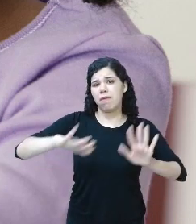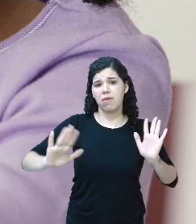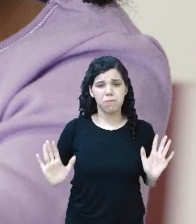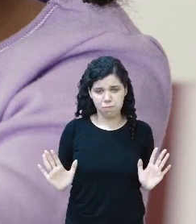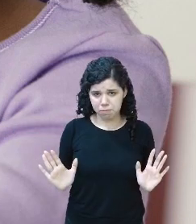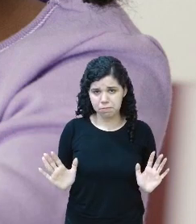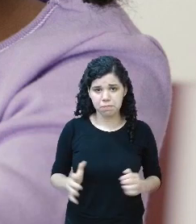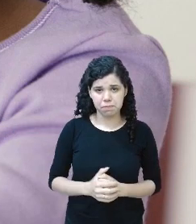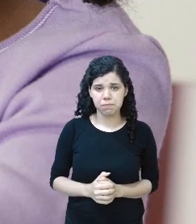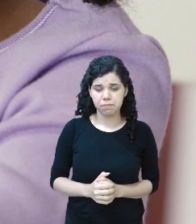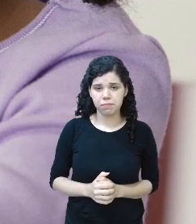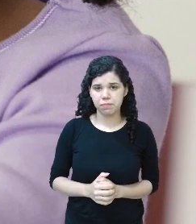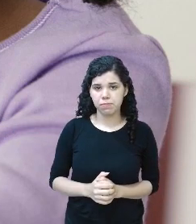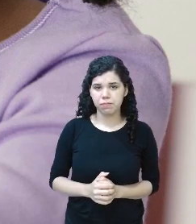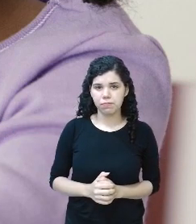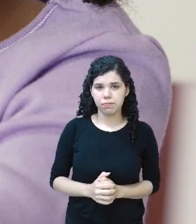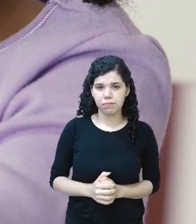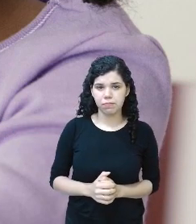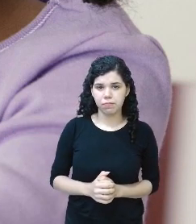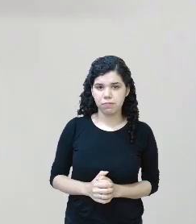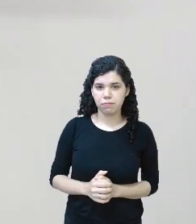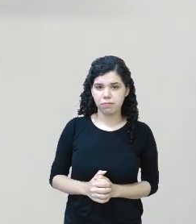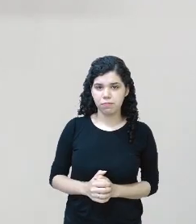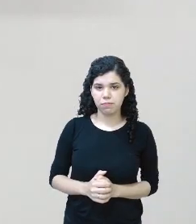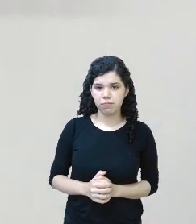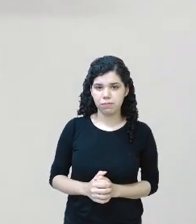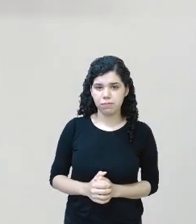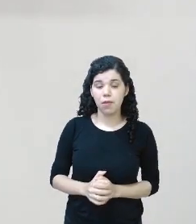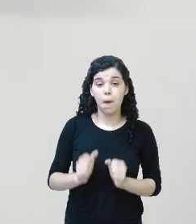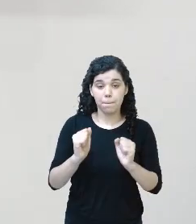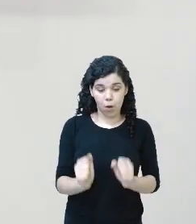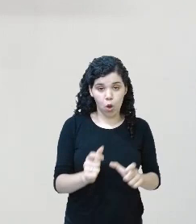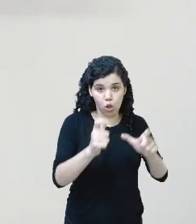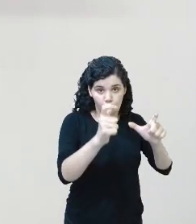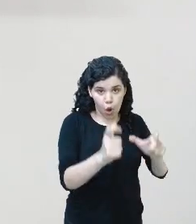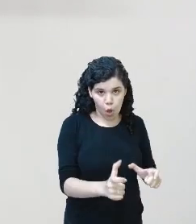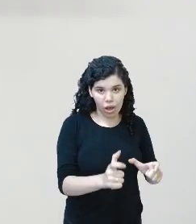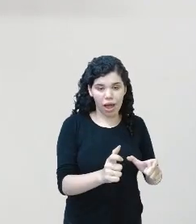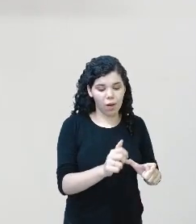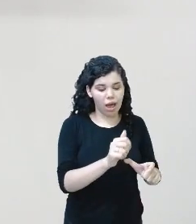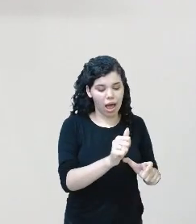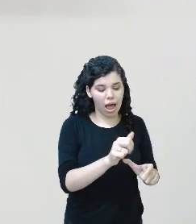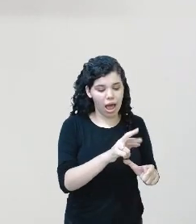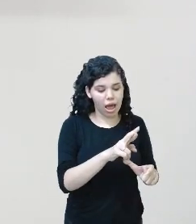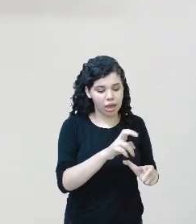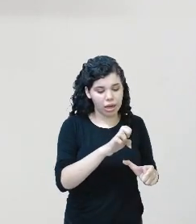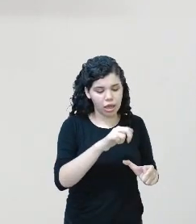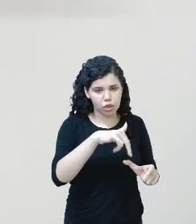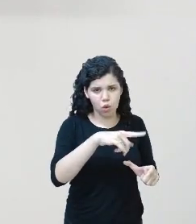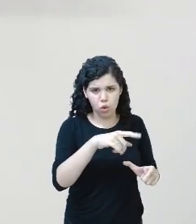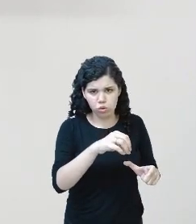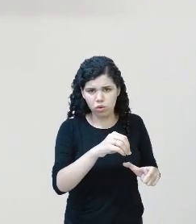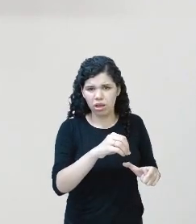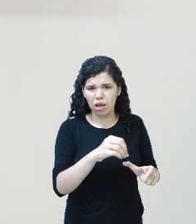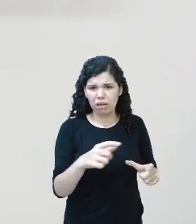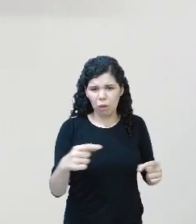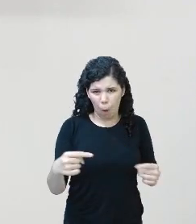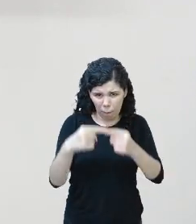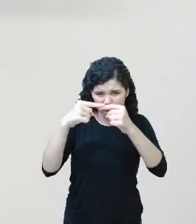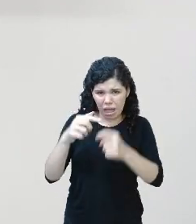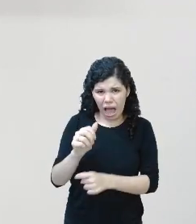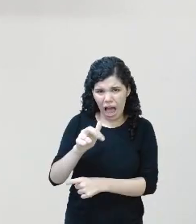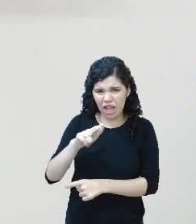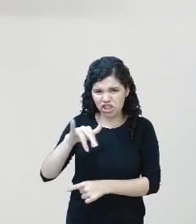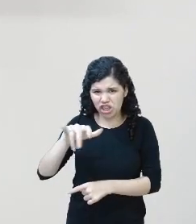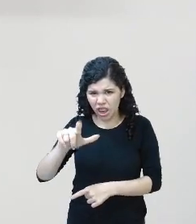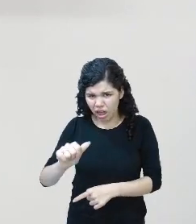importante. Eu posso ter num solo arenoso argila? Claro que pode, mas é em